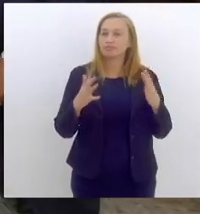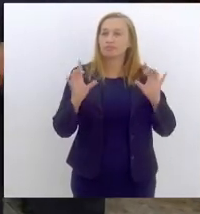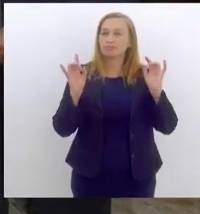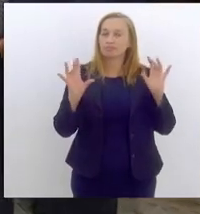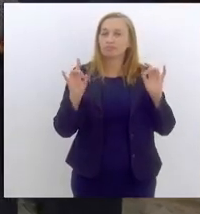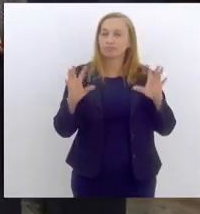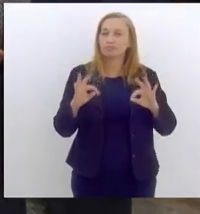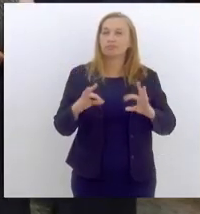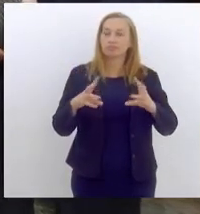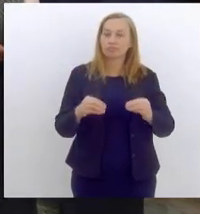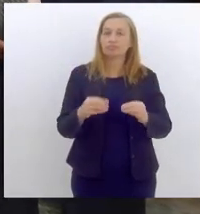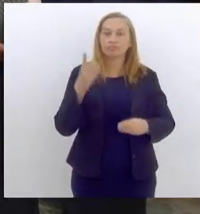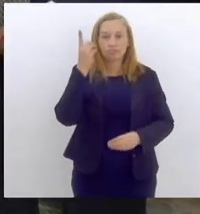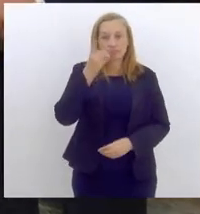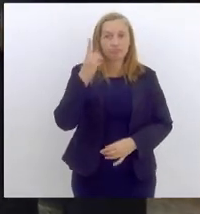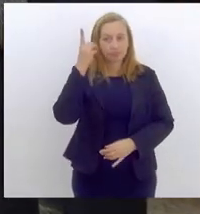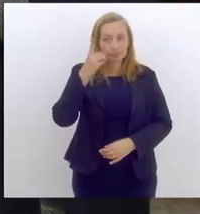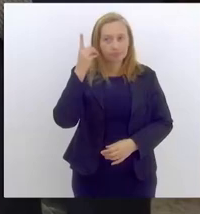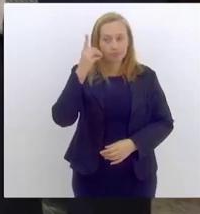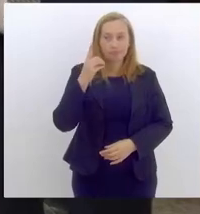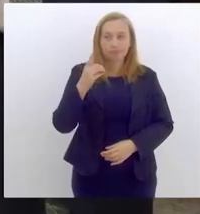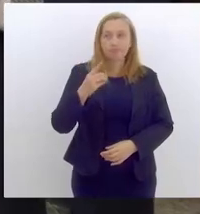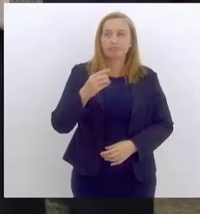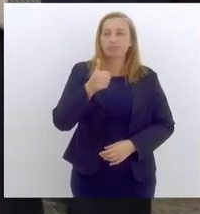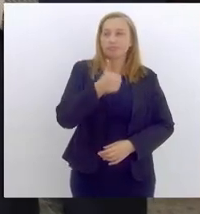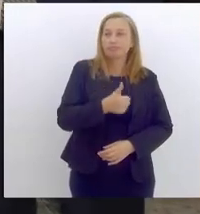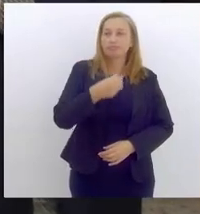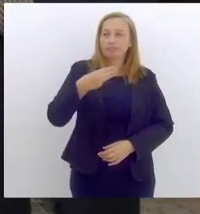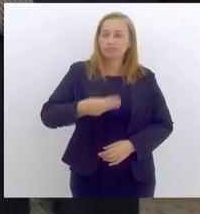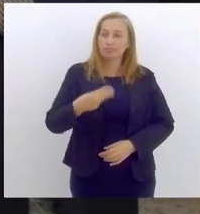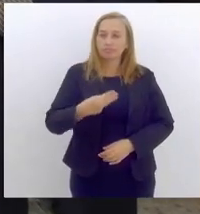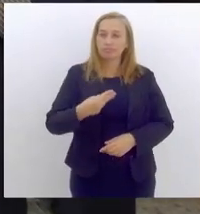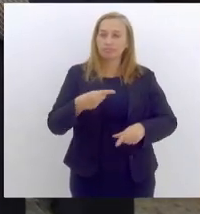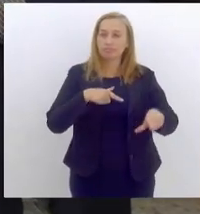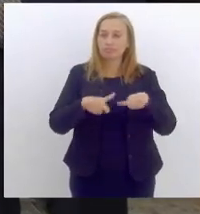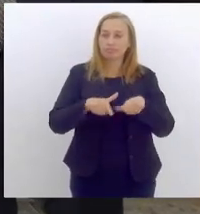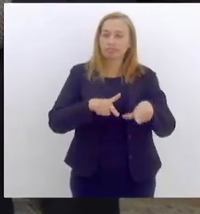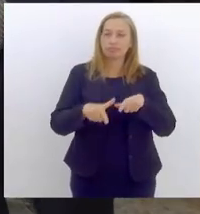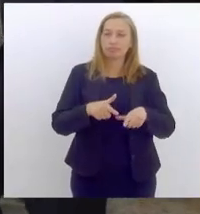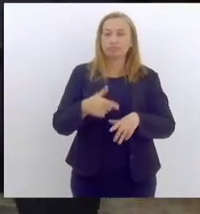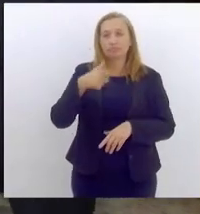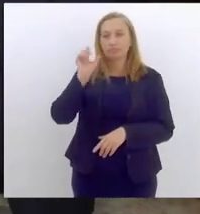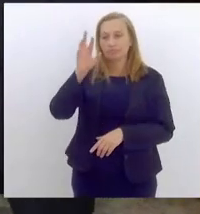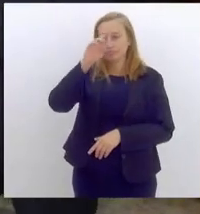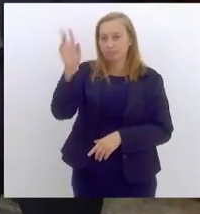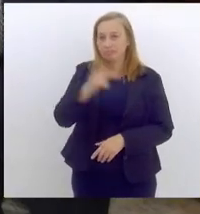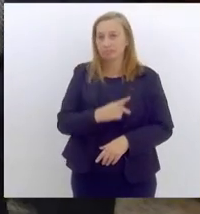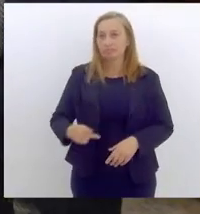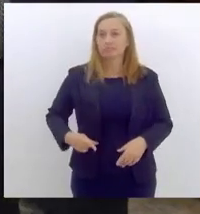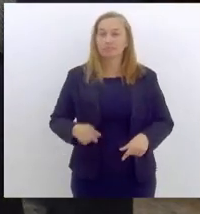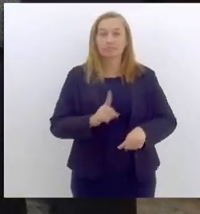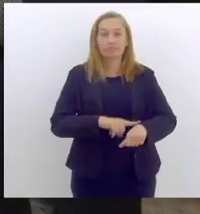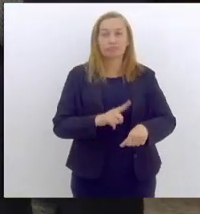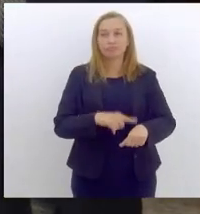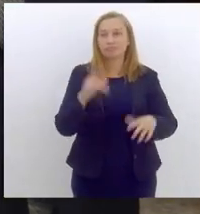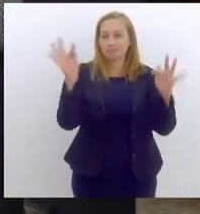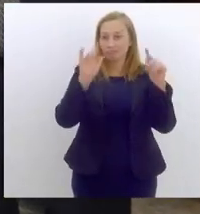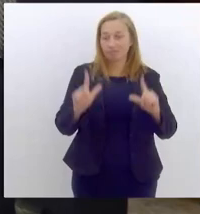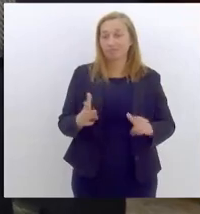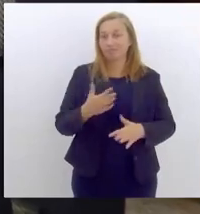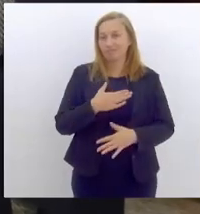todos os parlamentares dessa 13ª legislatura. E ontem, presidente, foi um momento de muita felicidade para